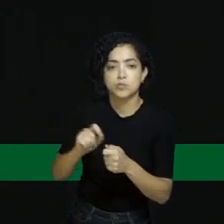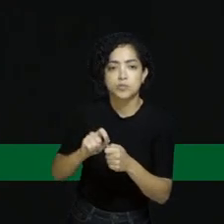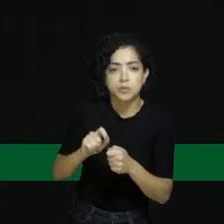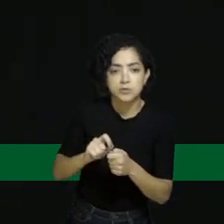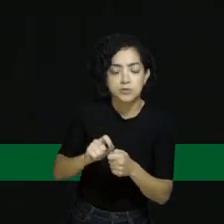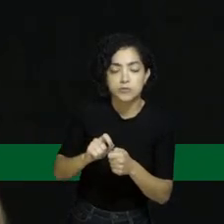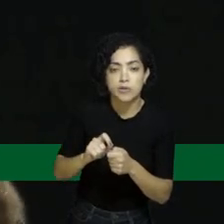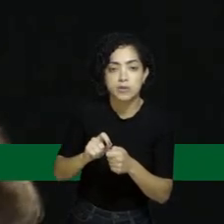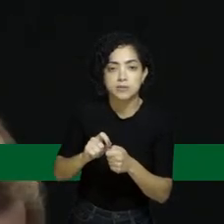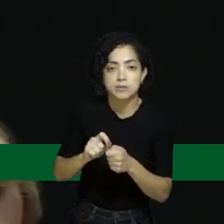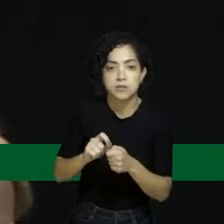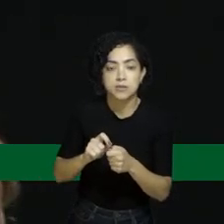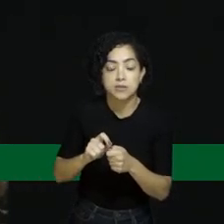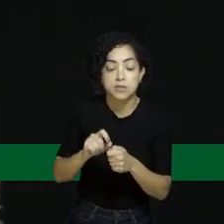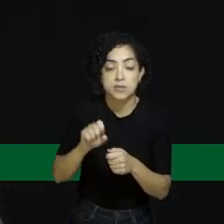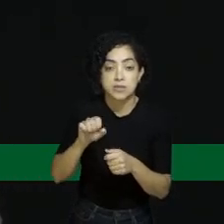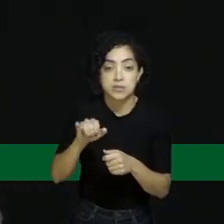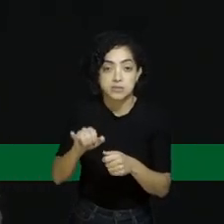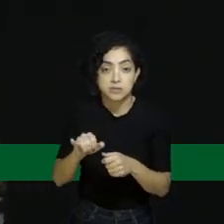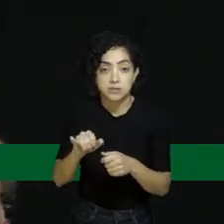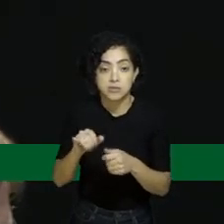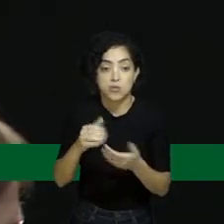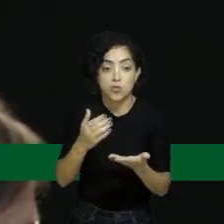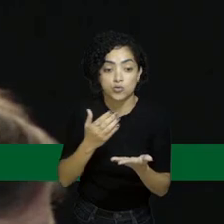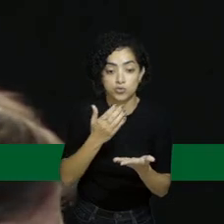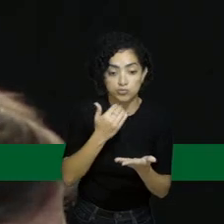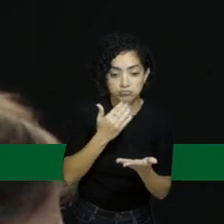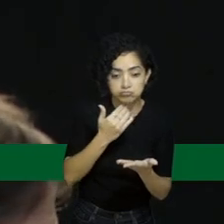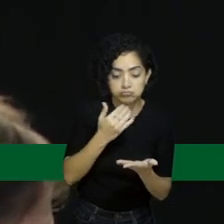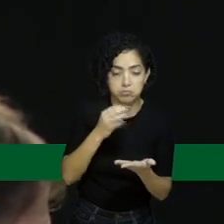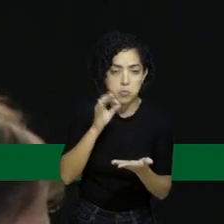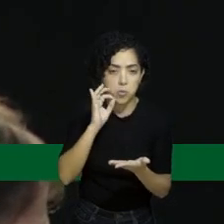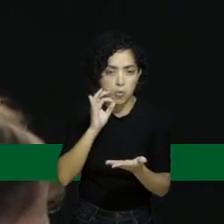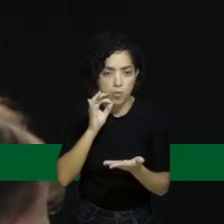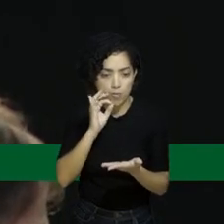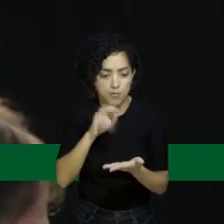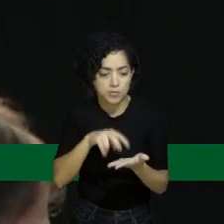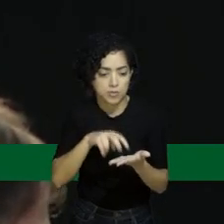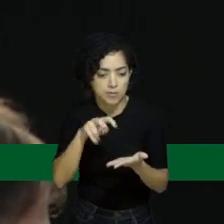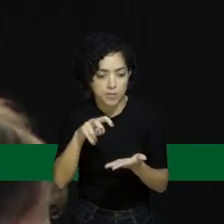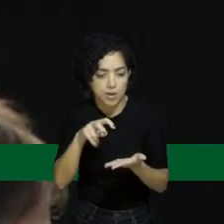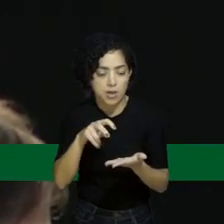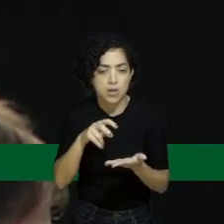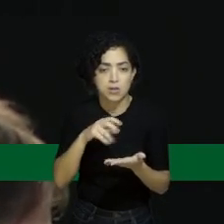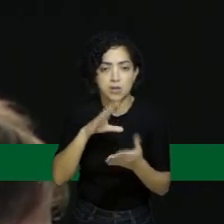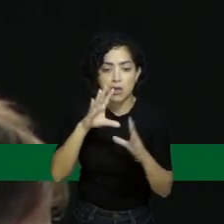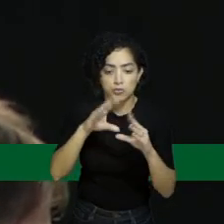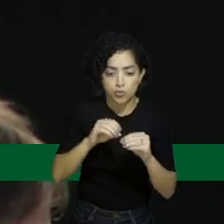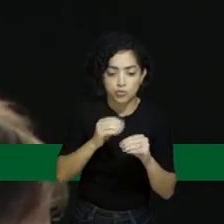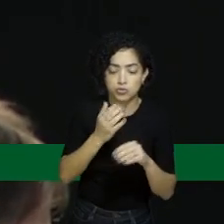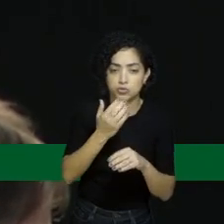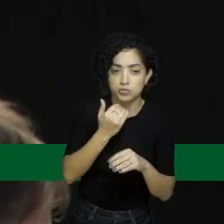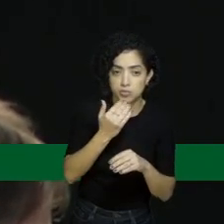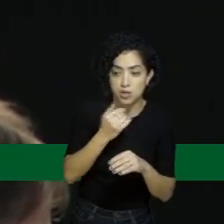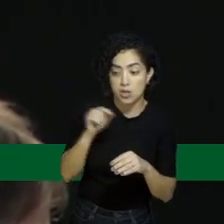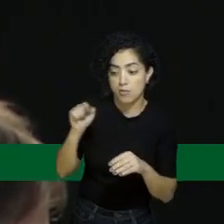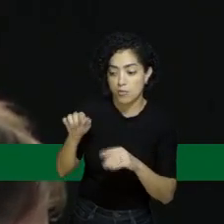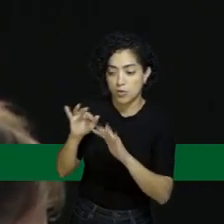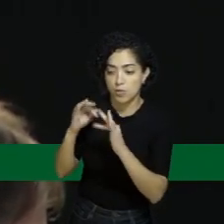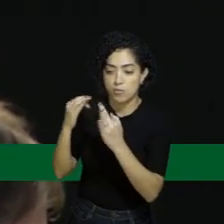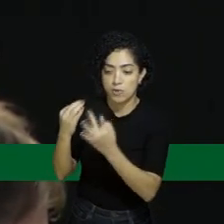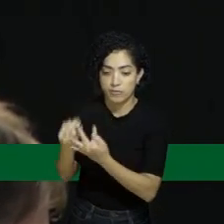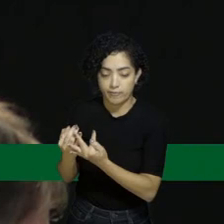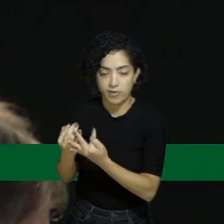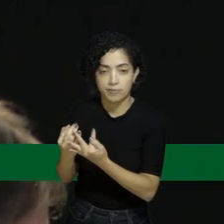estado. Se nós almoçamos hoje, tomamos café da manhã e jantamos, é porque uma família de